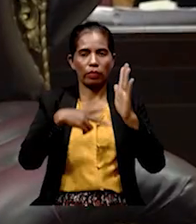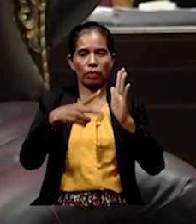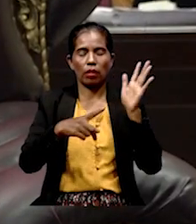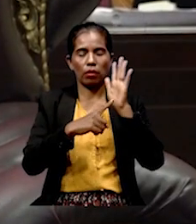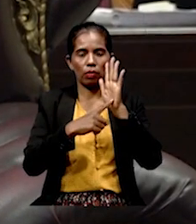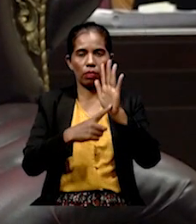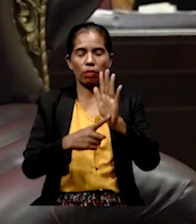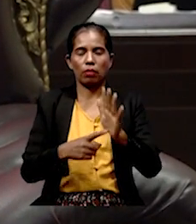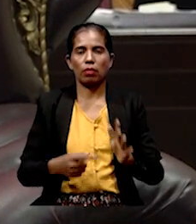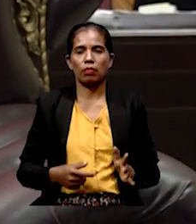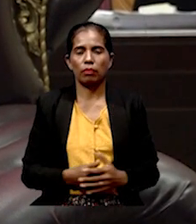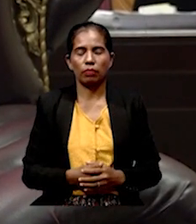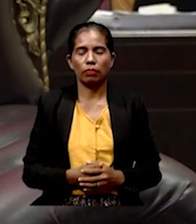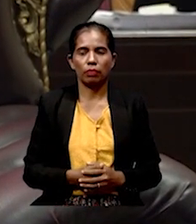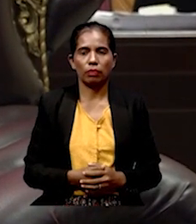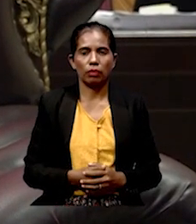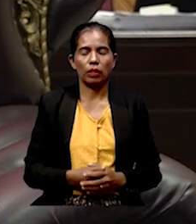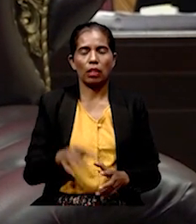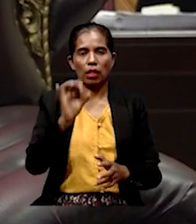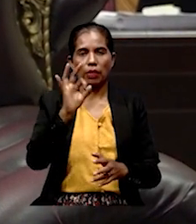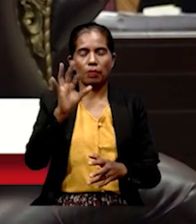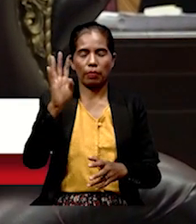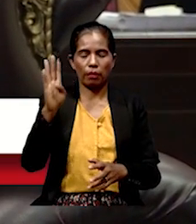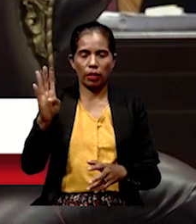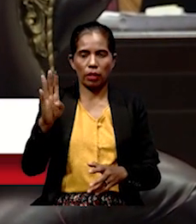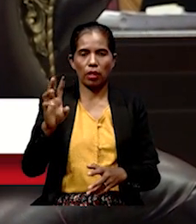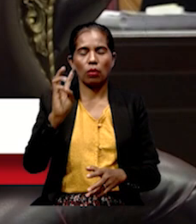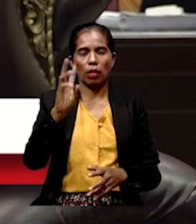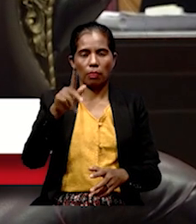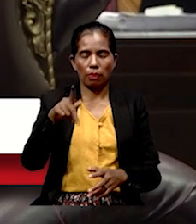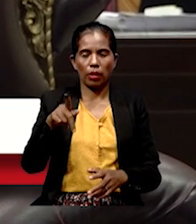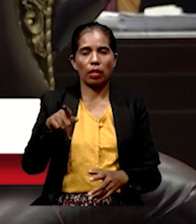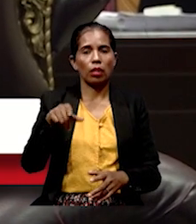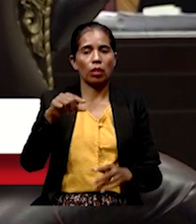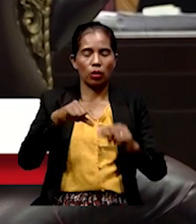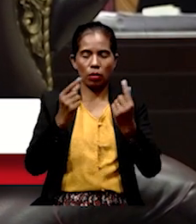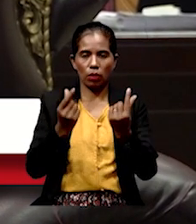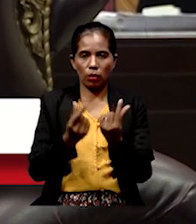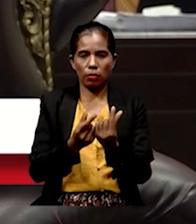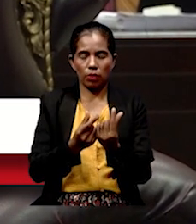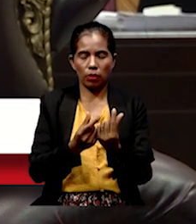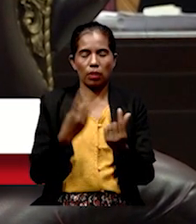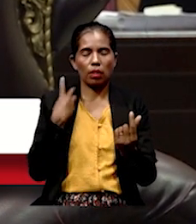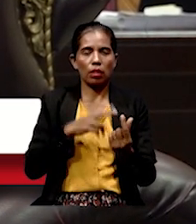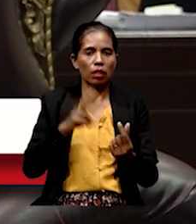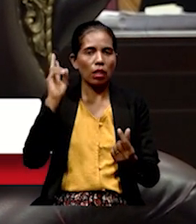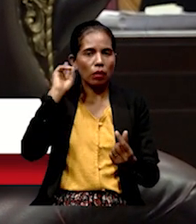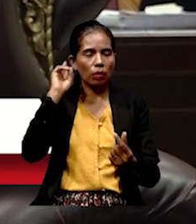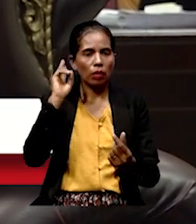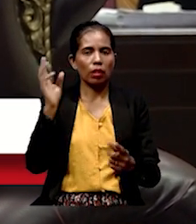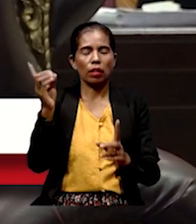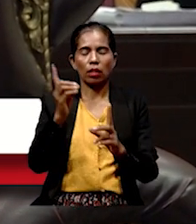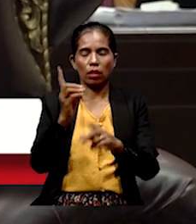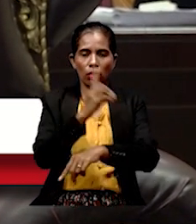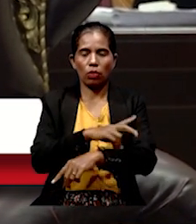tanto iha Facebook, iha WhatsApp grupo serne viralos. Tanto quando momento iterona loron rua